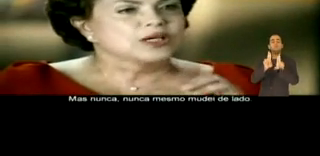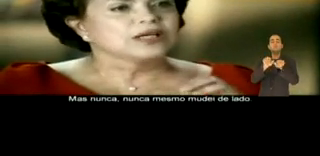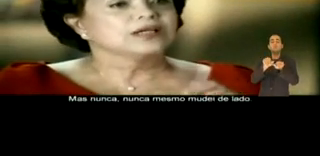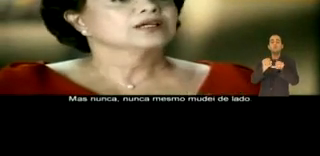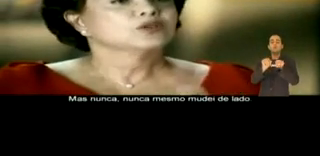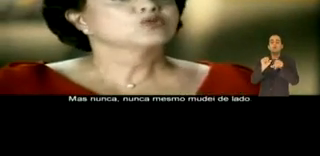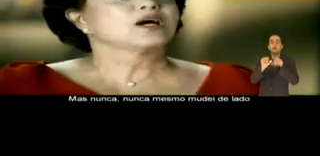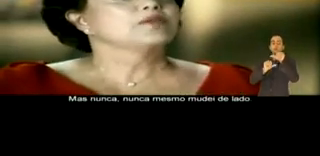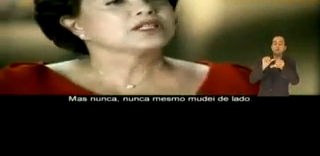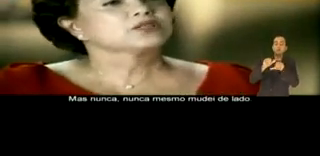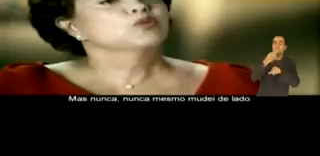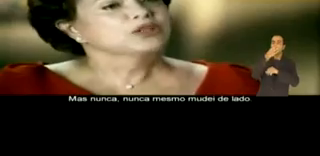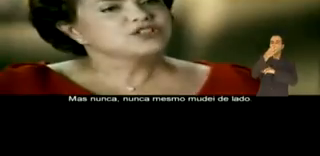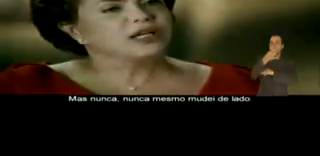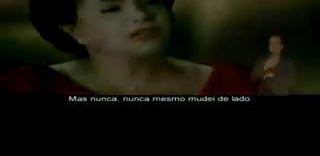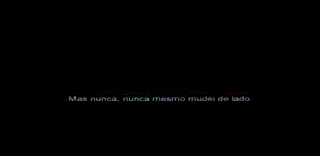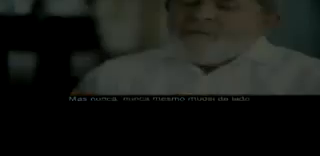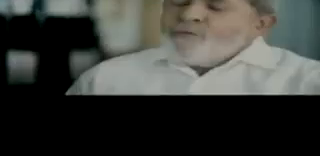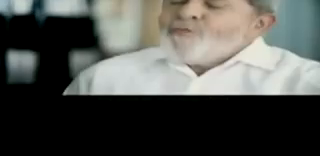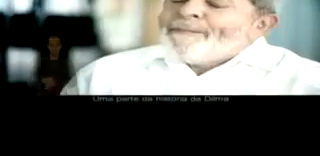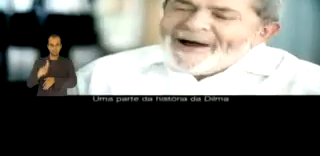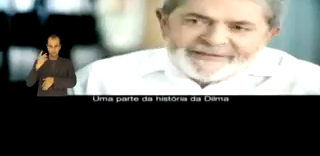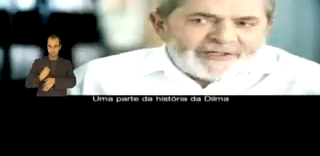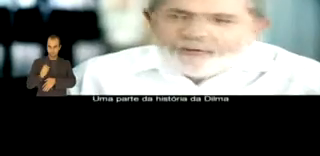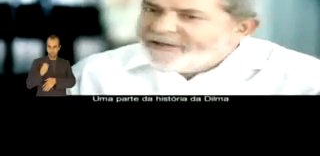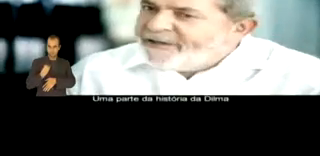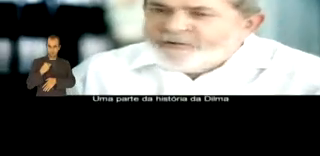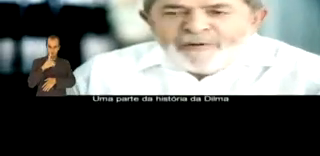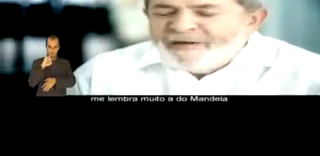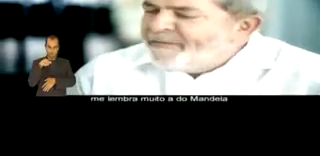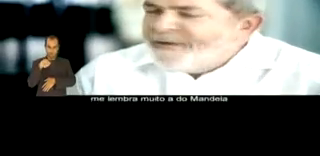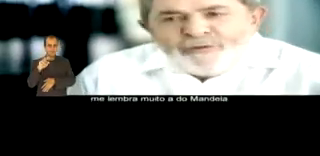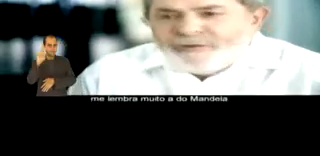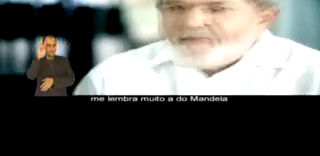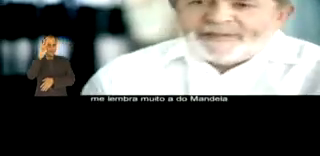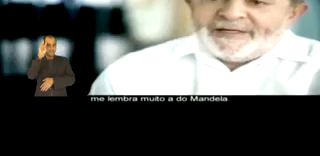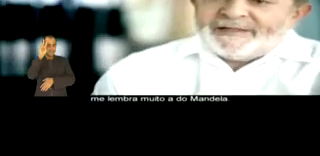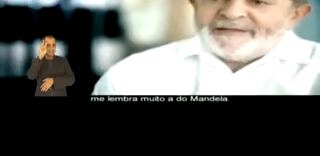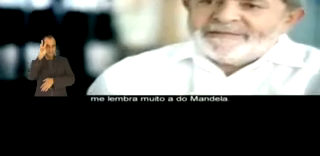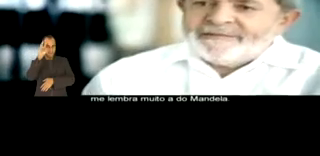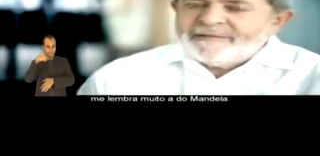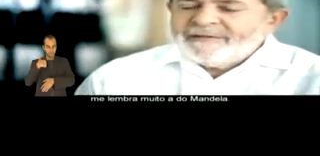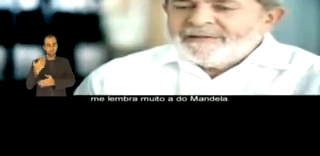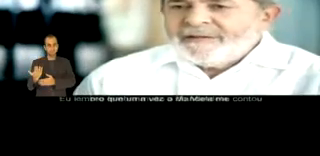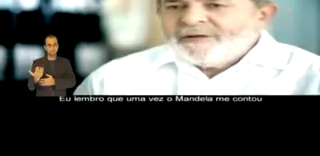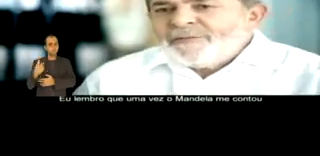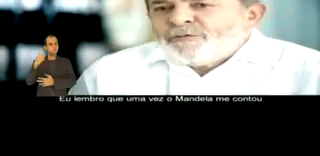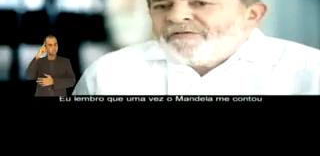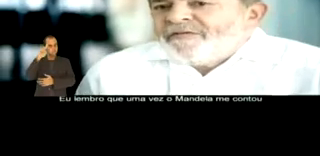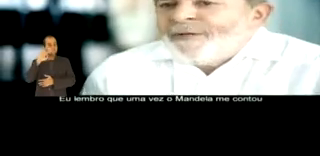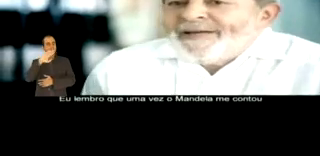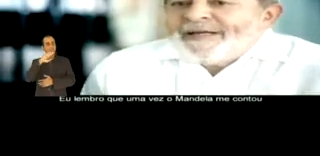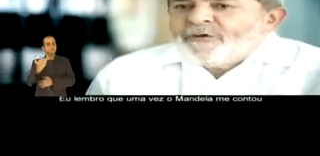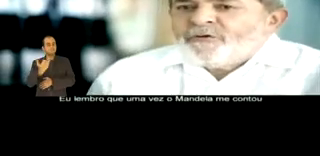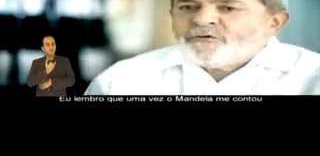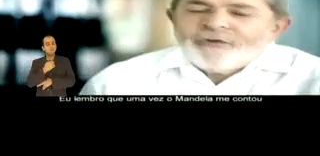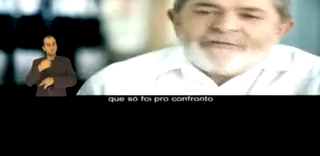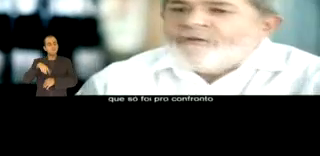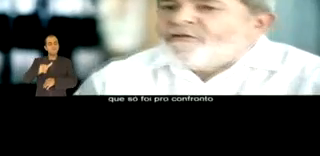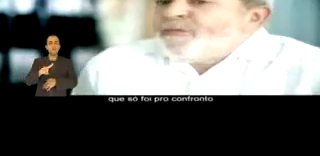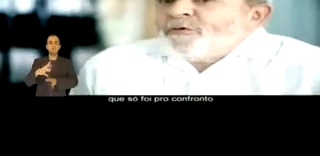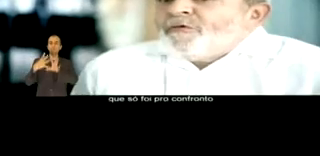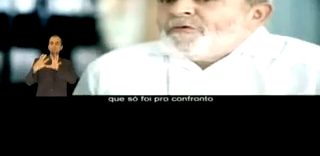Mas nunca mesmo mudei de lado. Uma parte da história da Dilma me lembra muito do Mandela. Eu lembro que uma vez o Mandela me